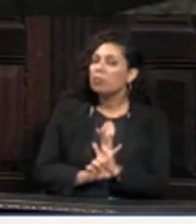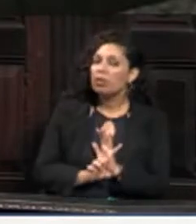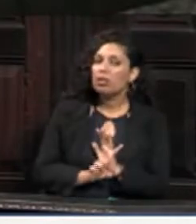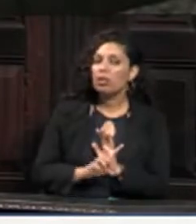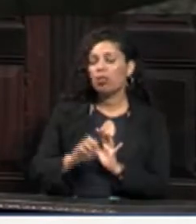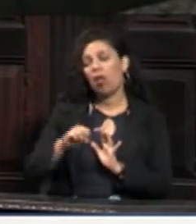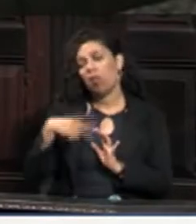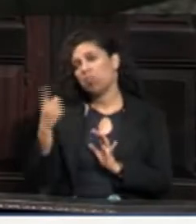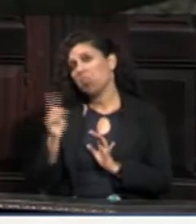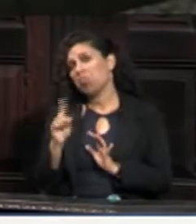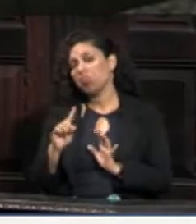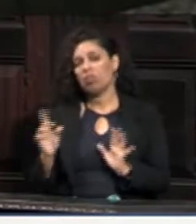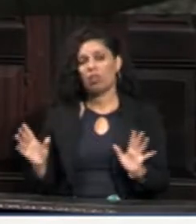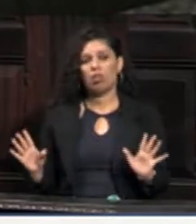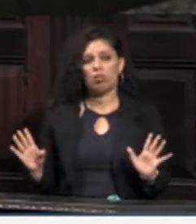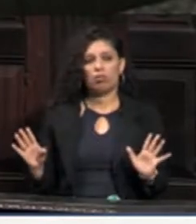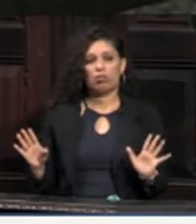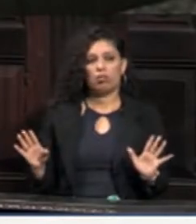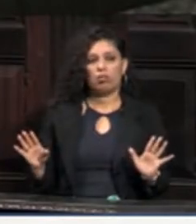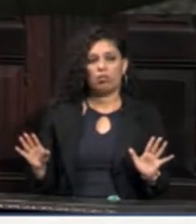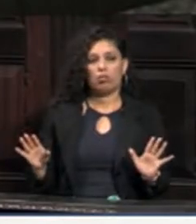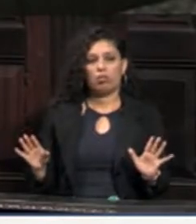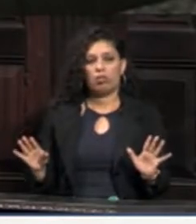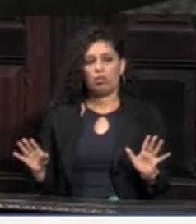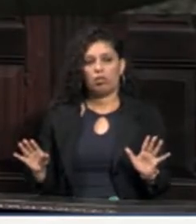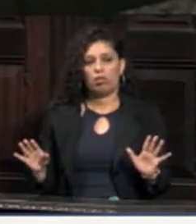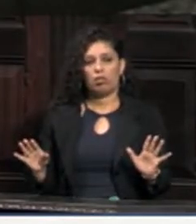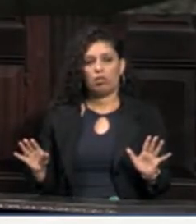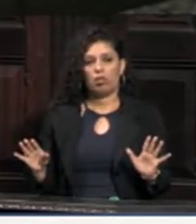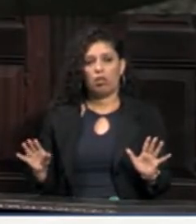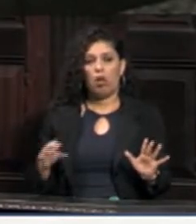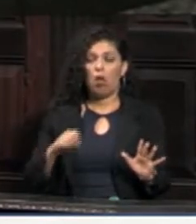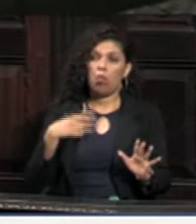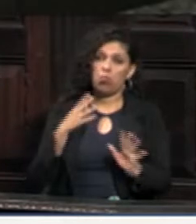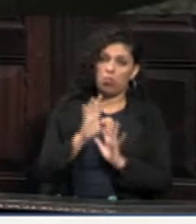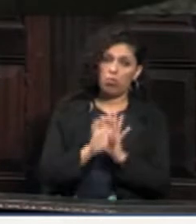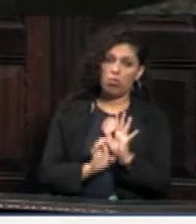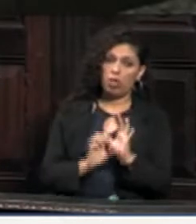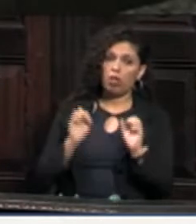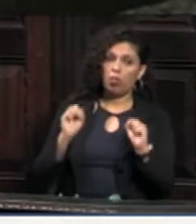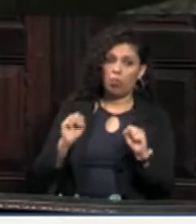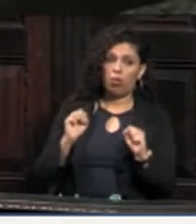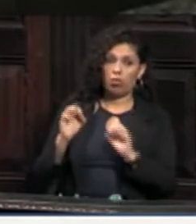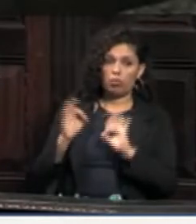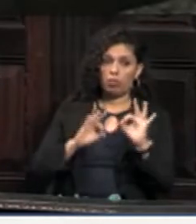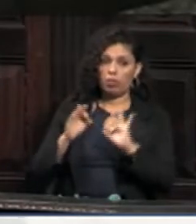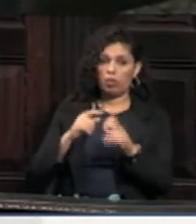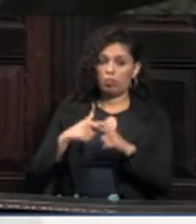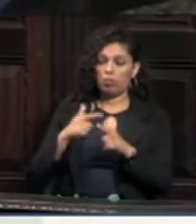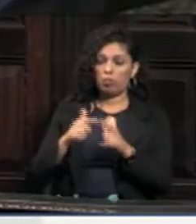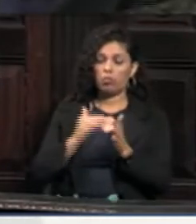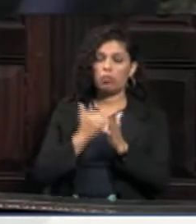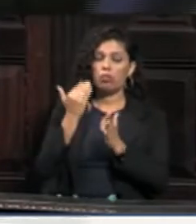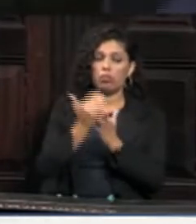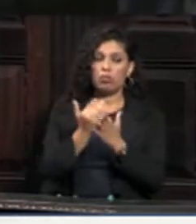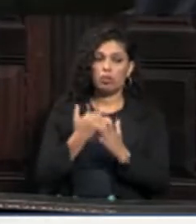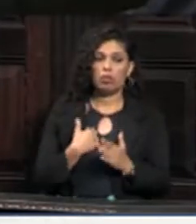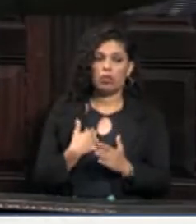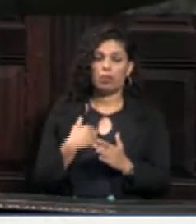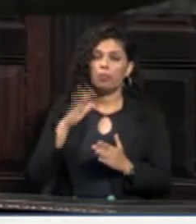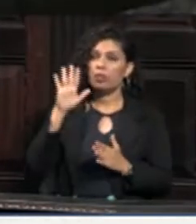li, que as emendas façam ainda uma confusão maior. Mas eu pediria que os